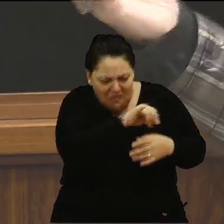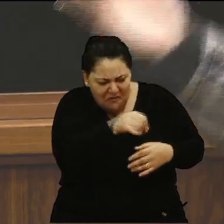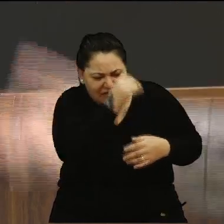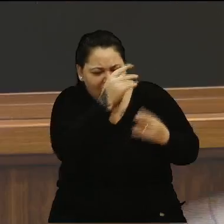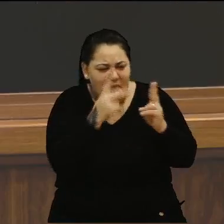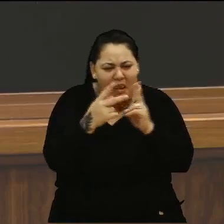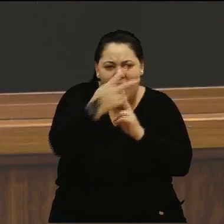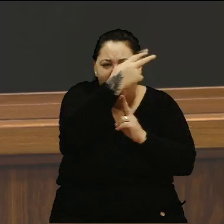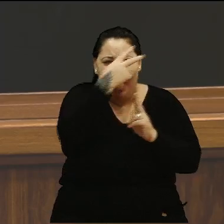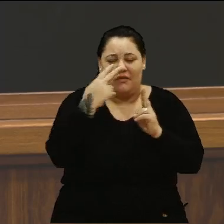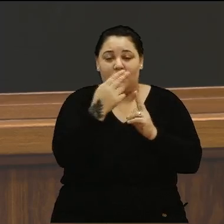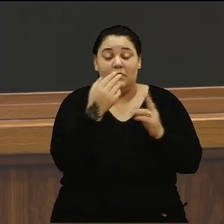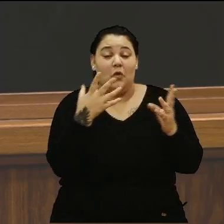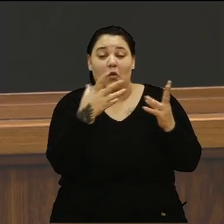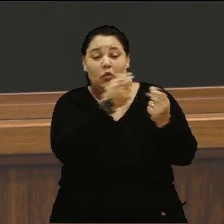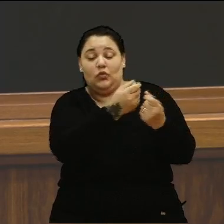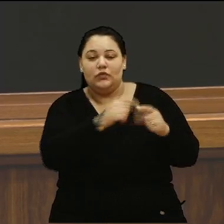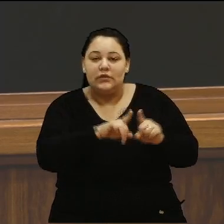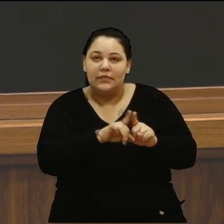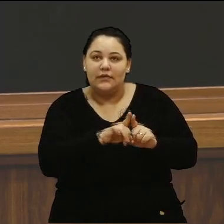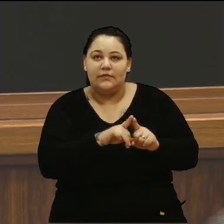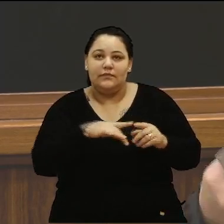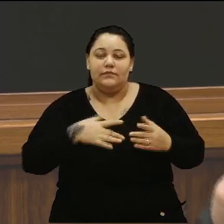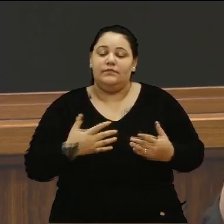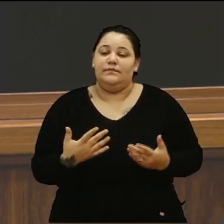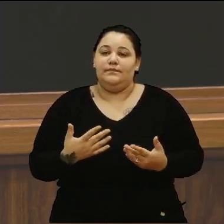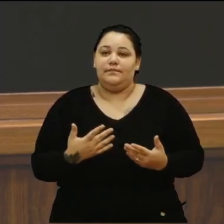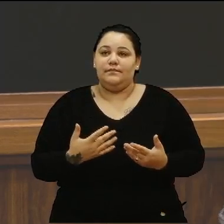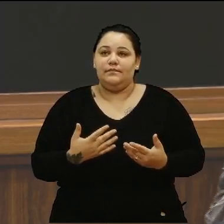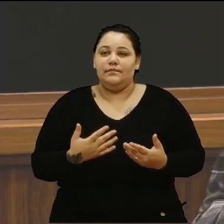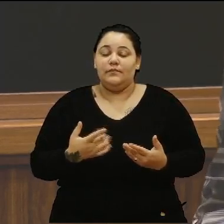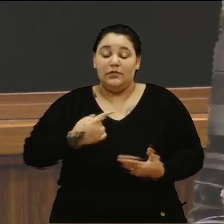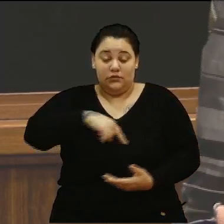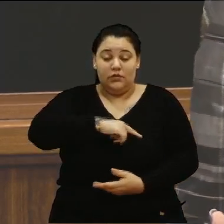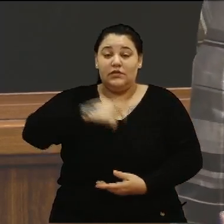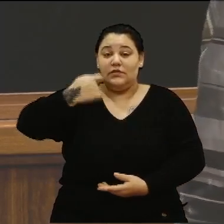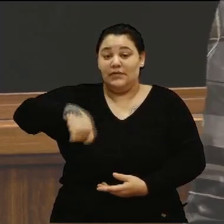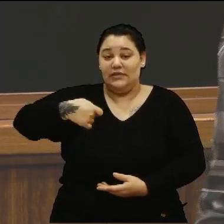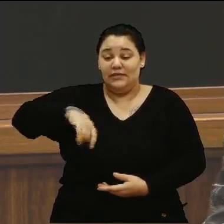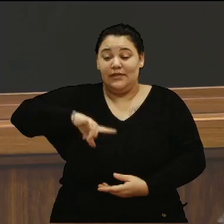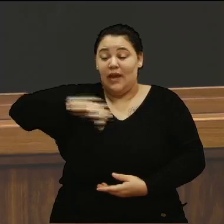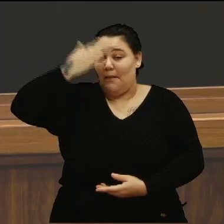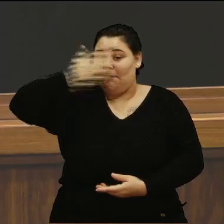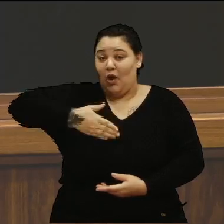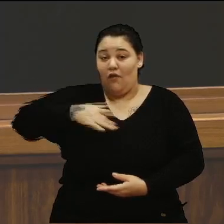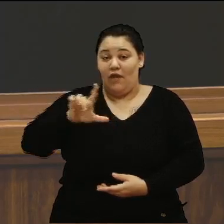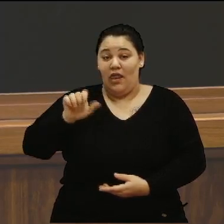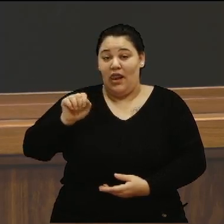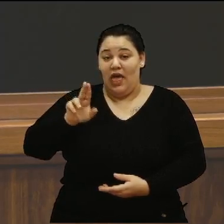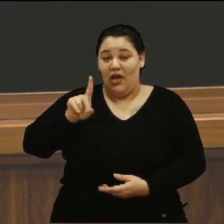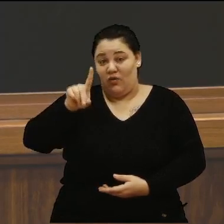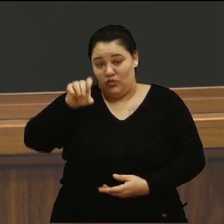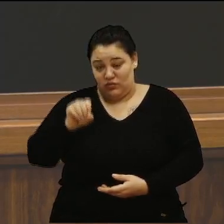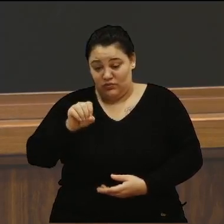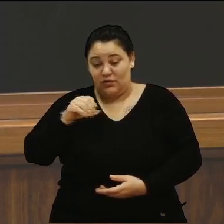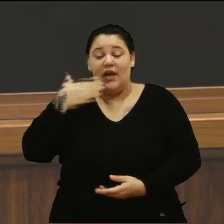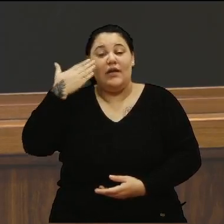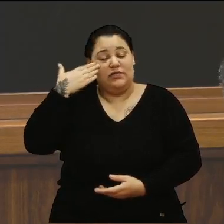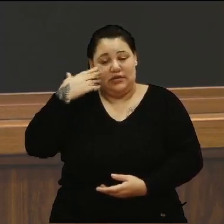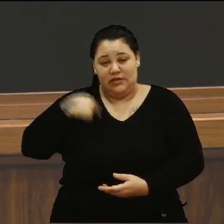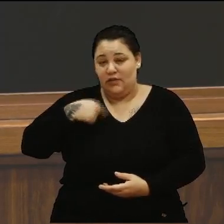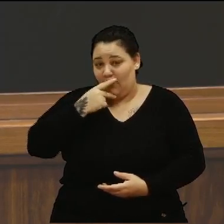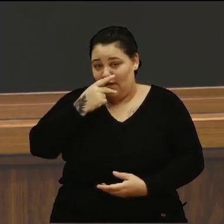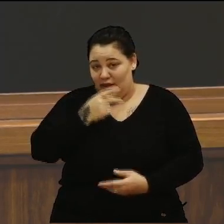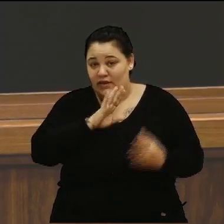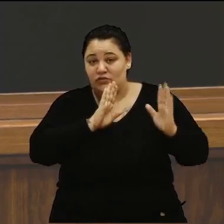e cortar todas as árvores. Não, P30 aqui. E a gente precisa dos laudos, isso tem que estar... Eu sei que eu comentei sobre